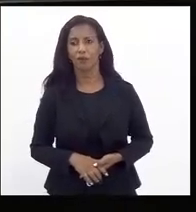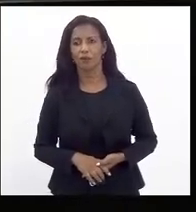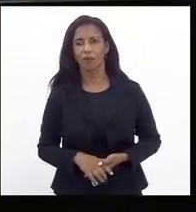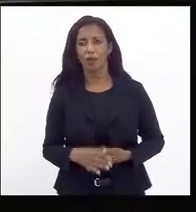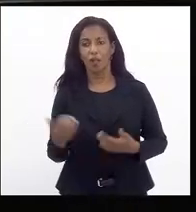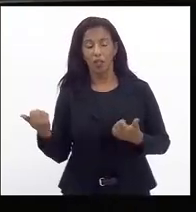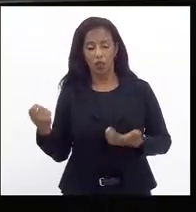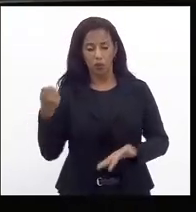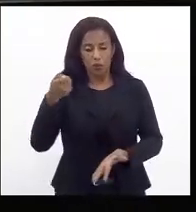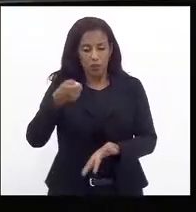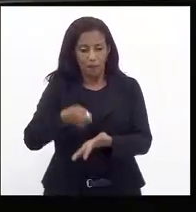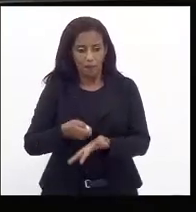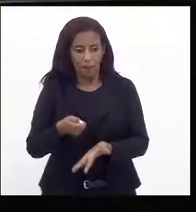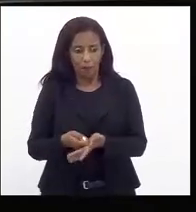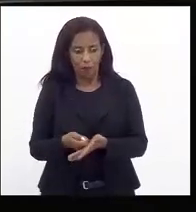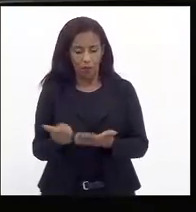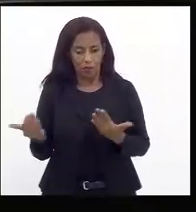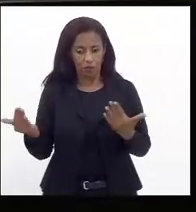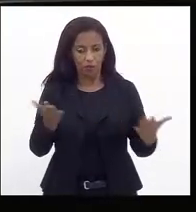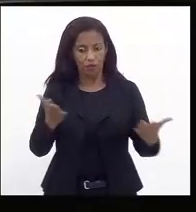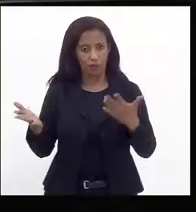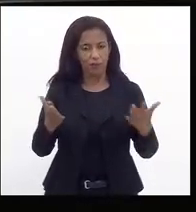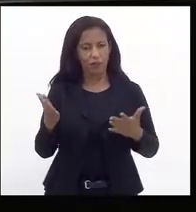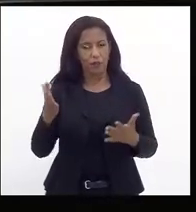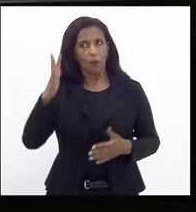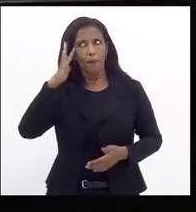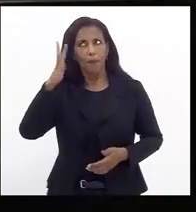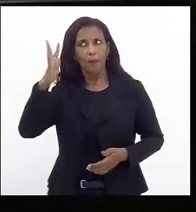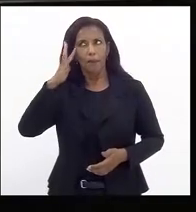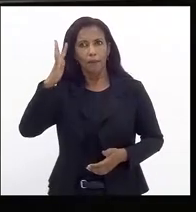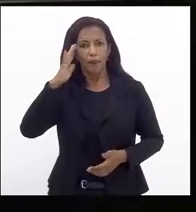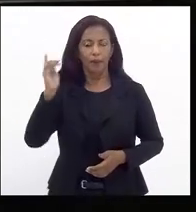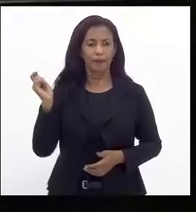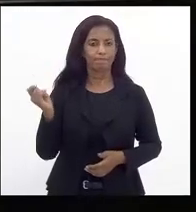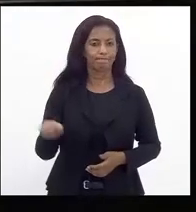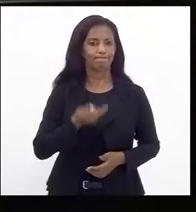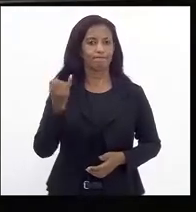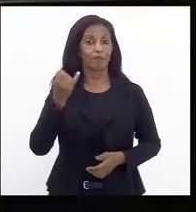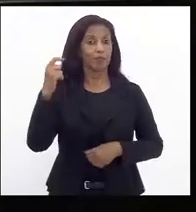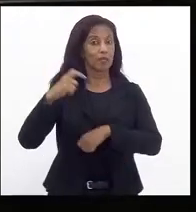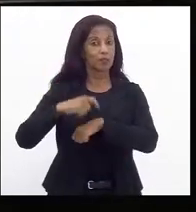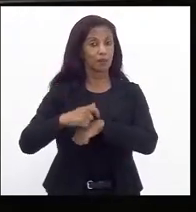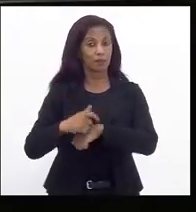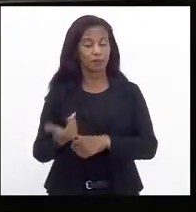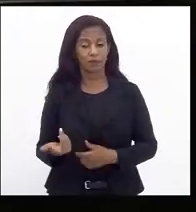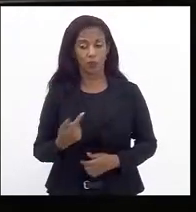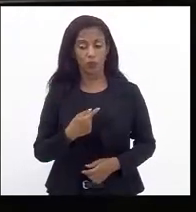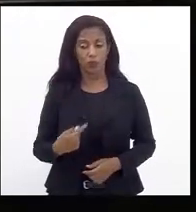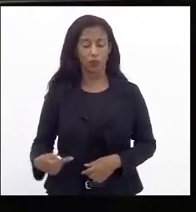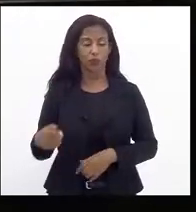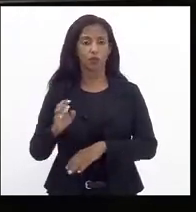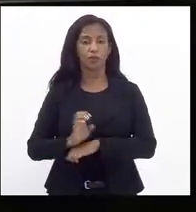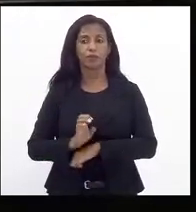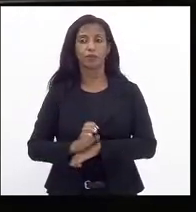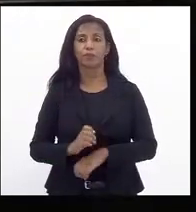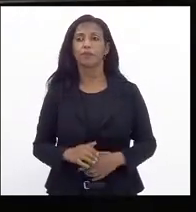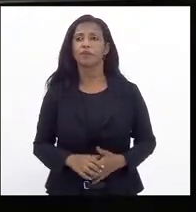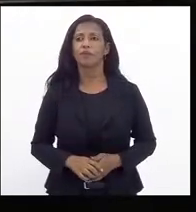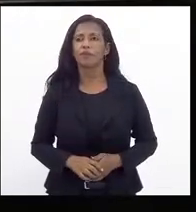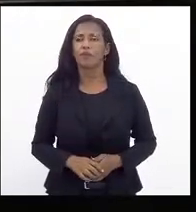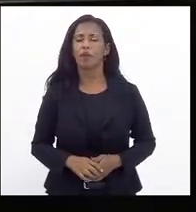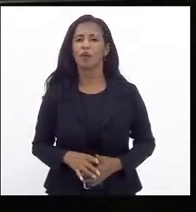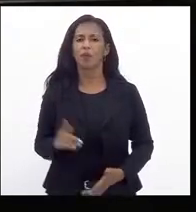nos em pó e um ponto de inflexão importante É nesse momento o governo do estado